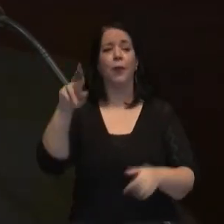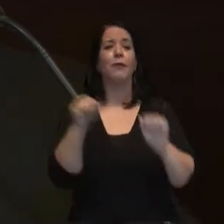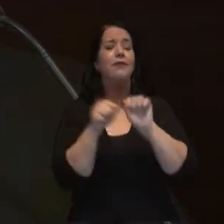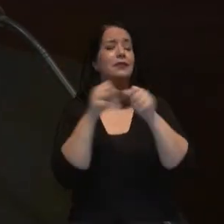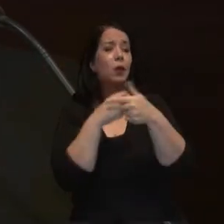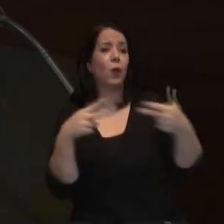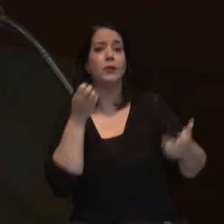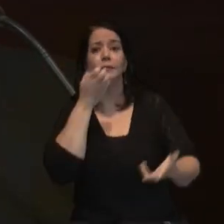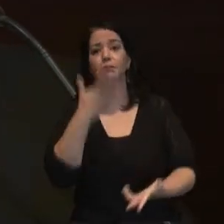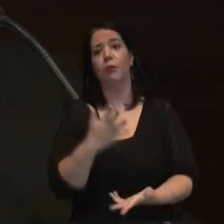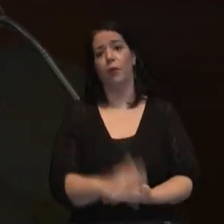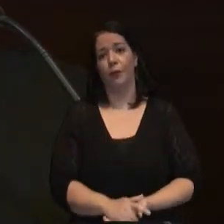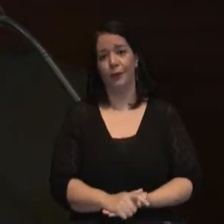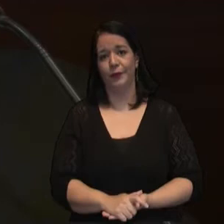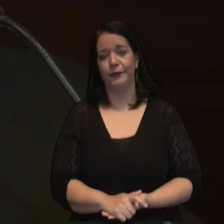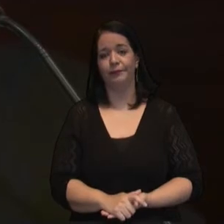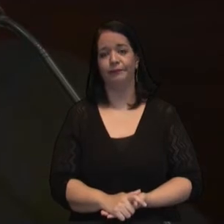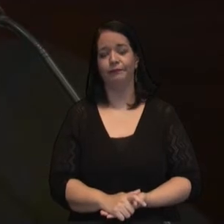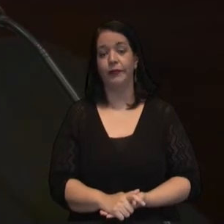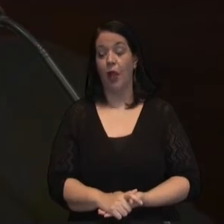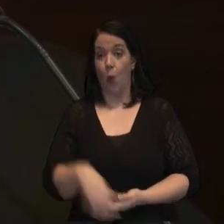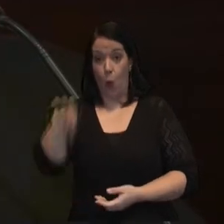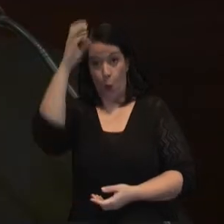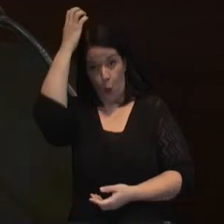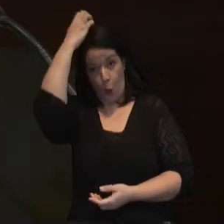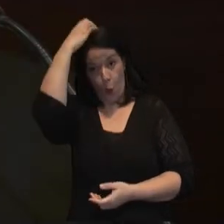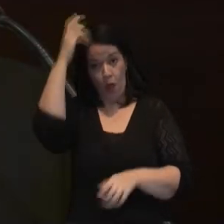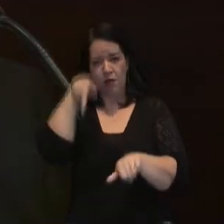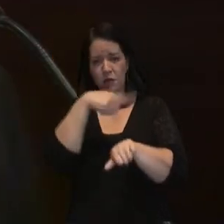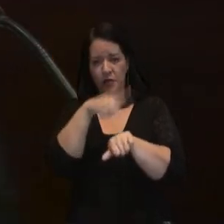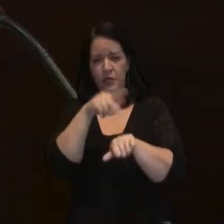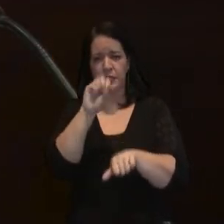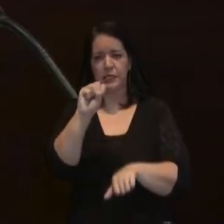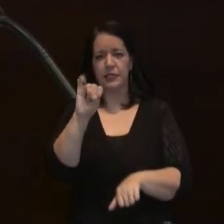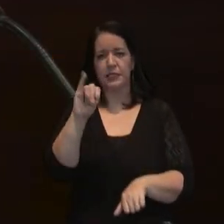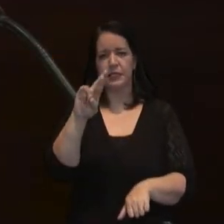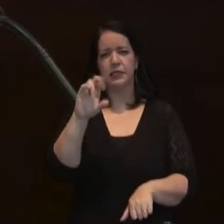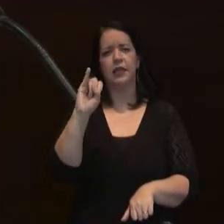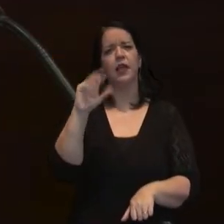aqui? Quem de nós é pelo rei de Israel?